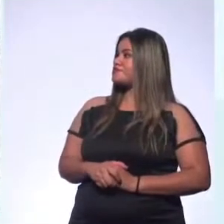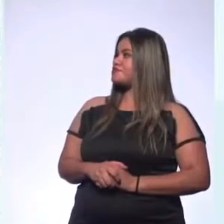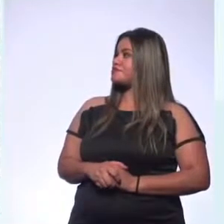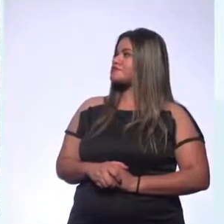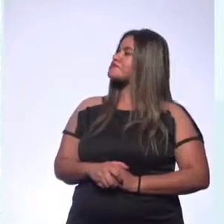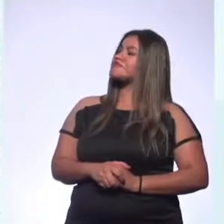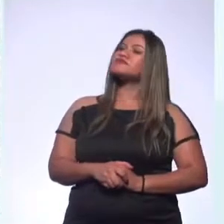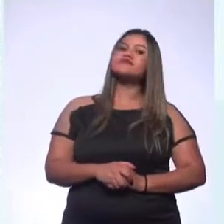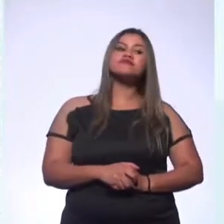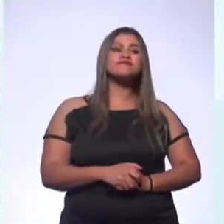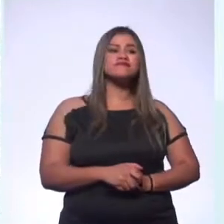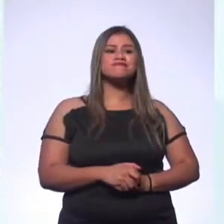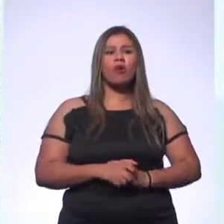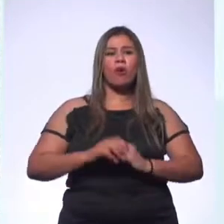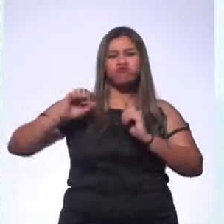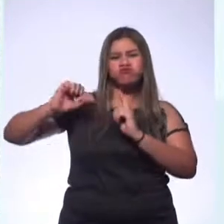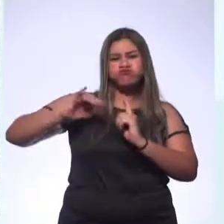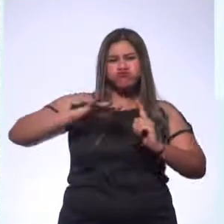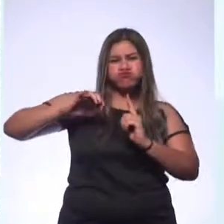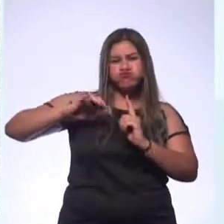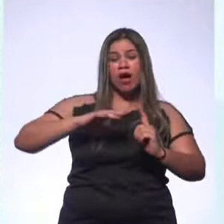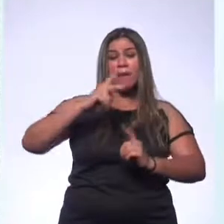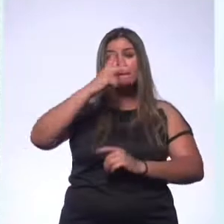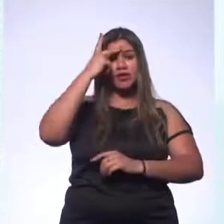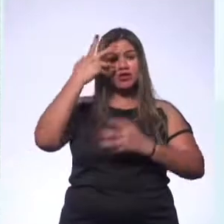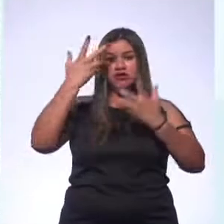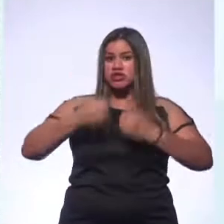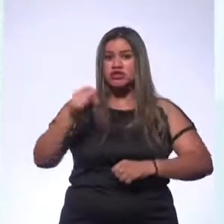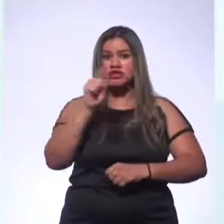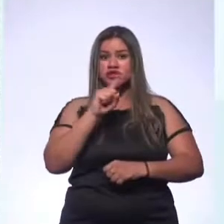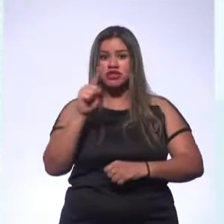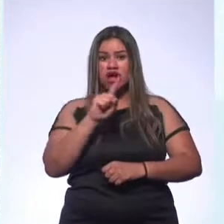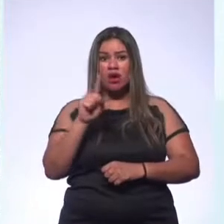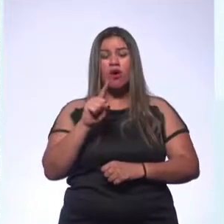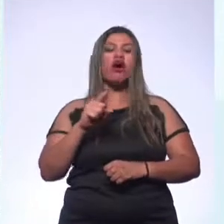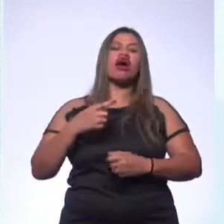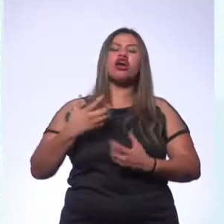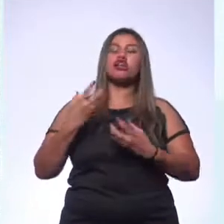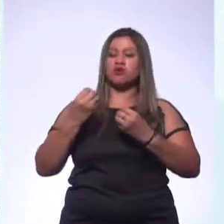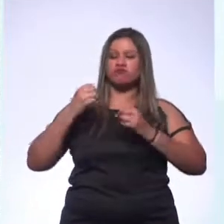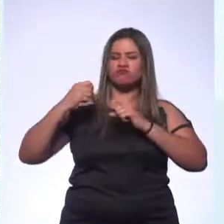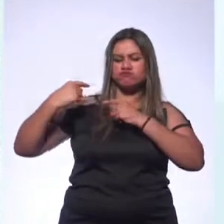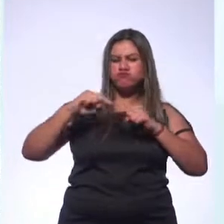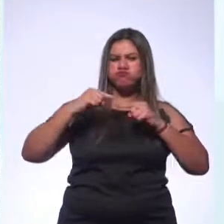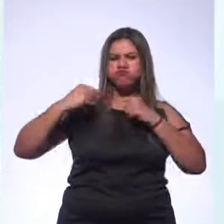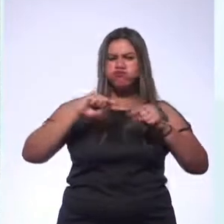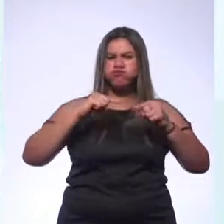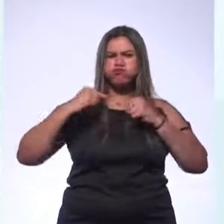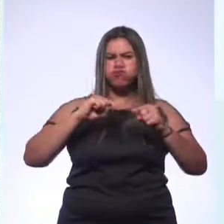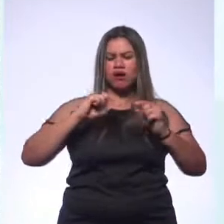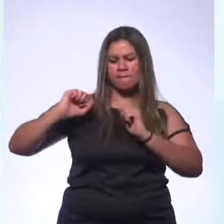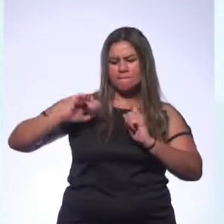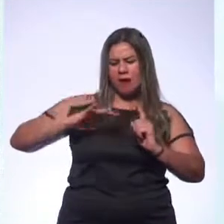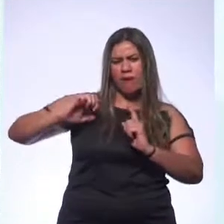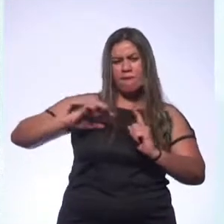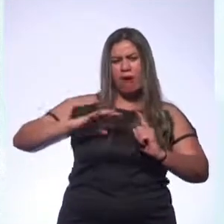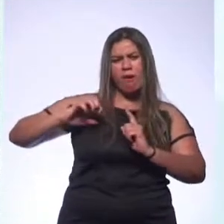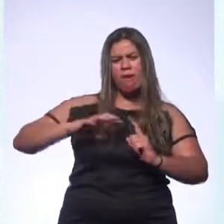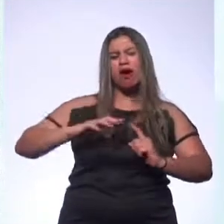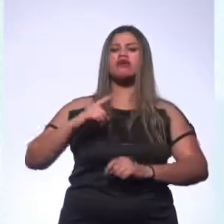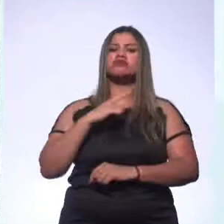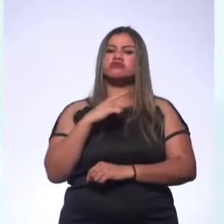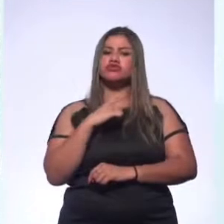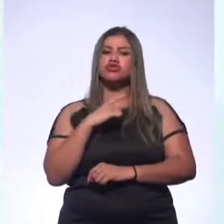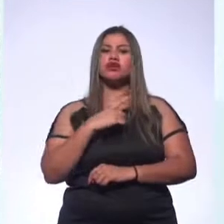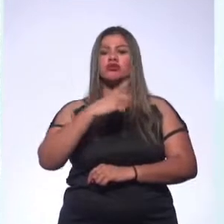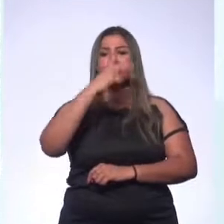Grande perseguição aos opositores, né? O Stalin ele empreendeu a perseguição aos